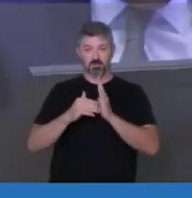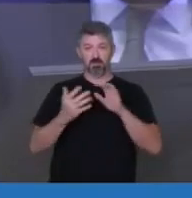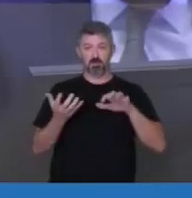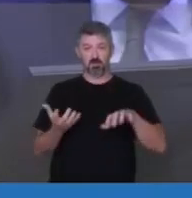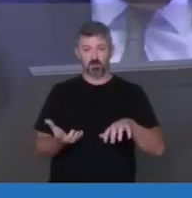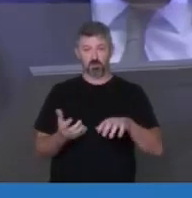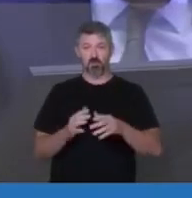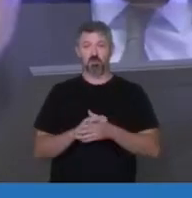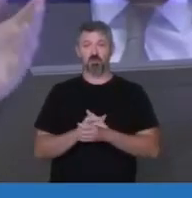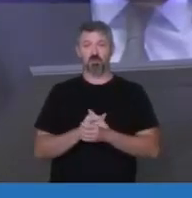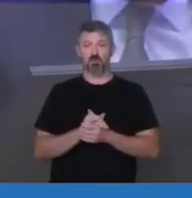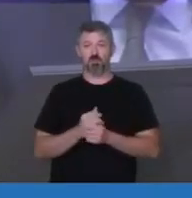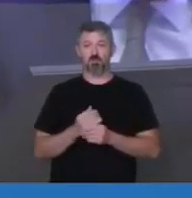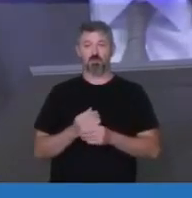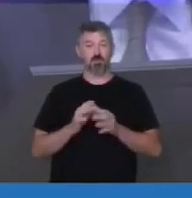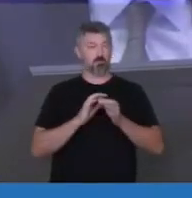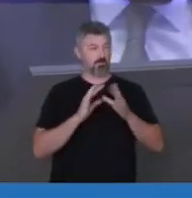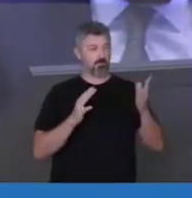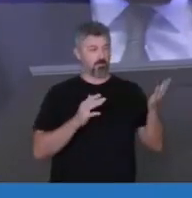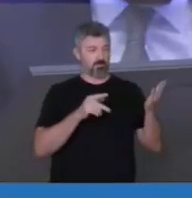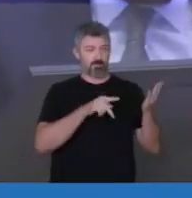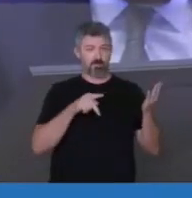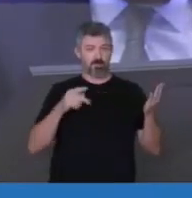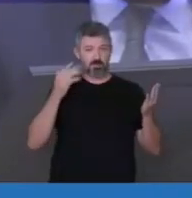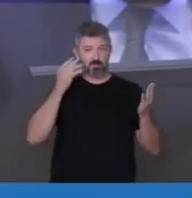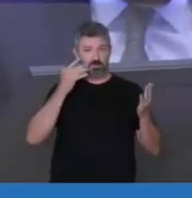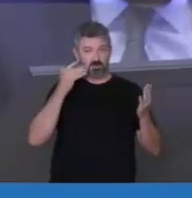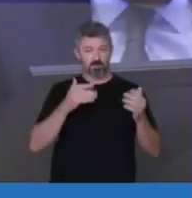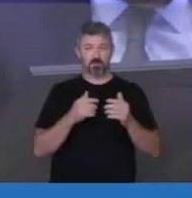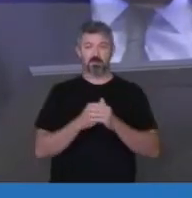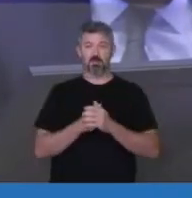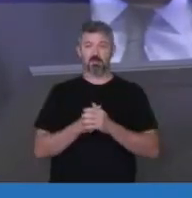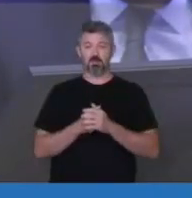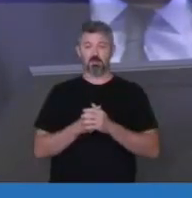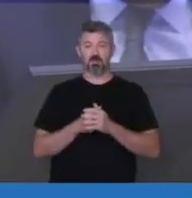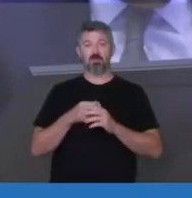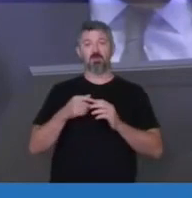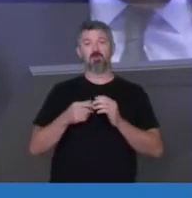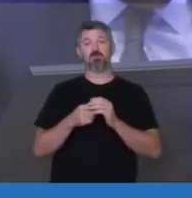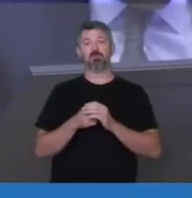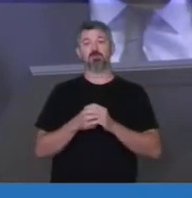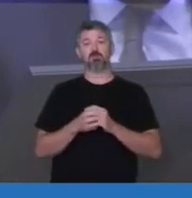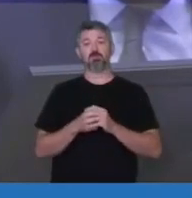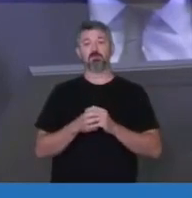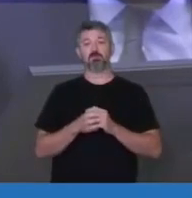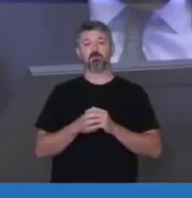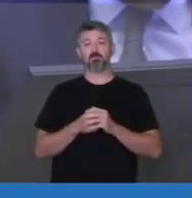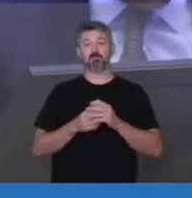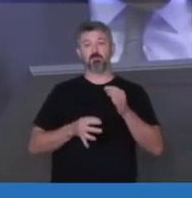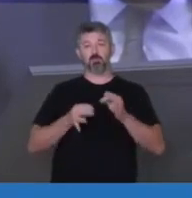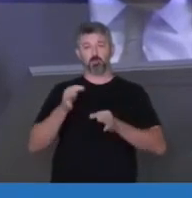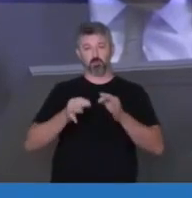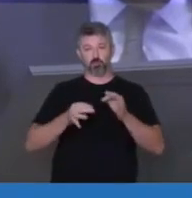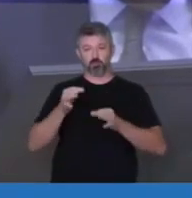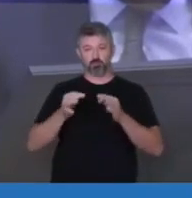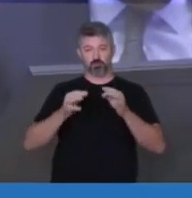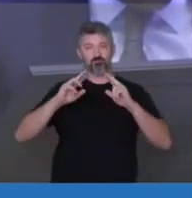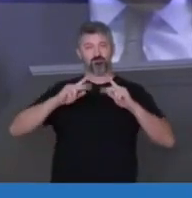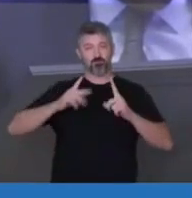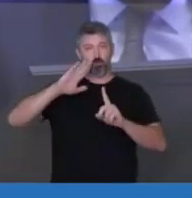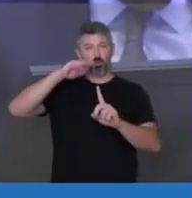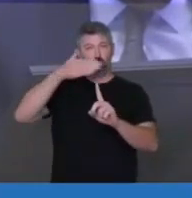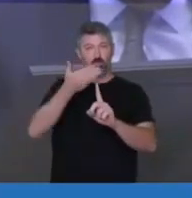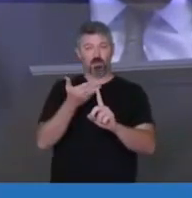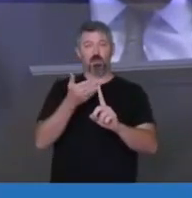do mundo estaremos acompanhando todas essas discussões Claro e trazendo para vocês o pessoal tava falando ali na Live também Mark do que foi